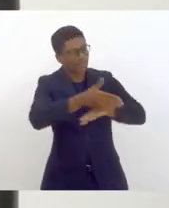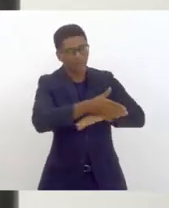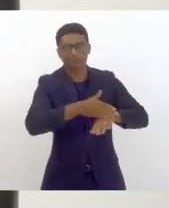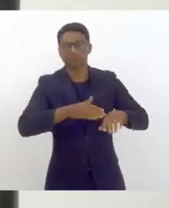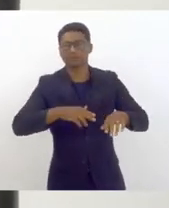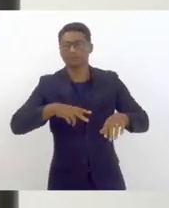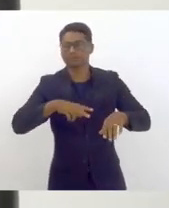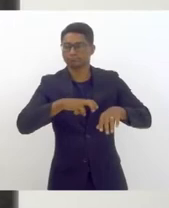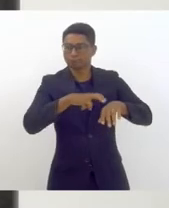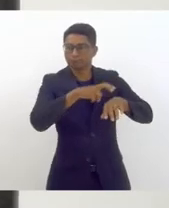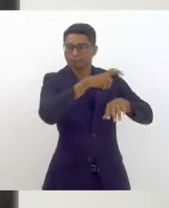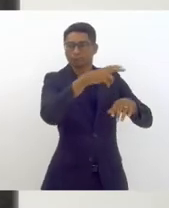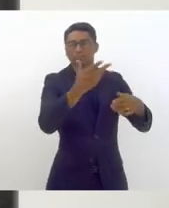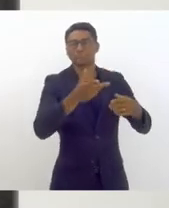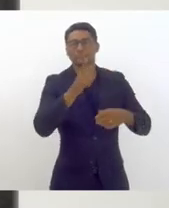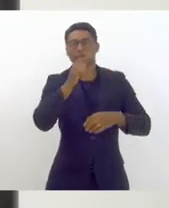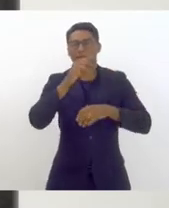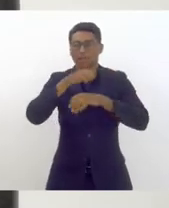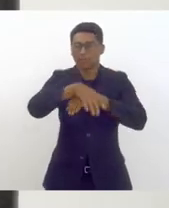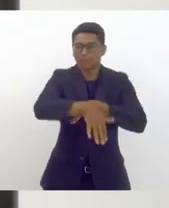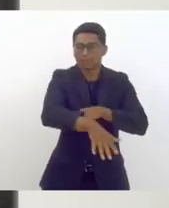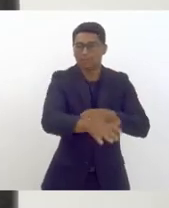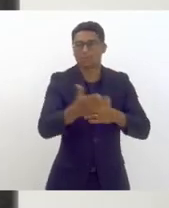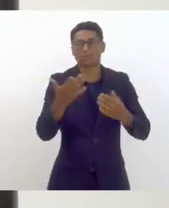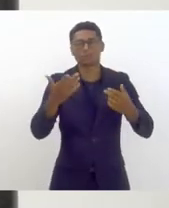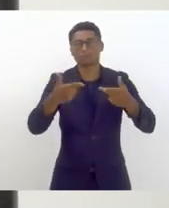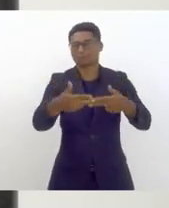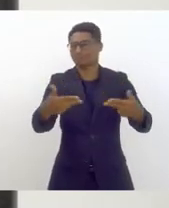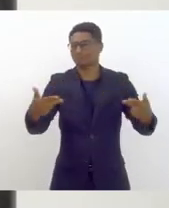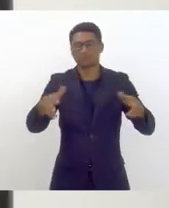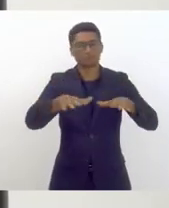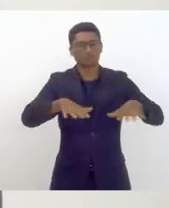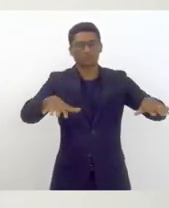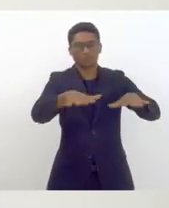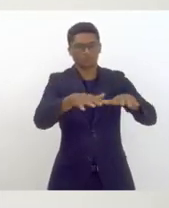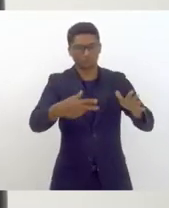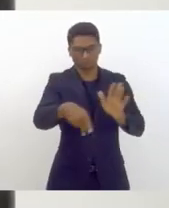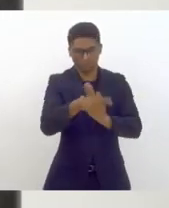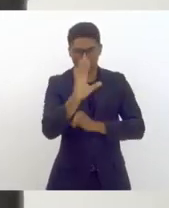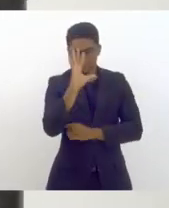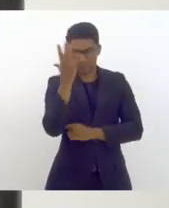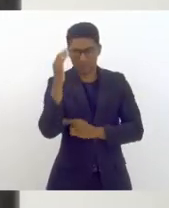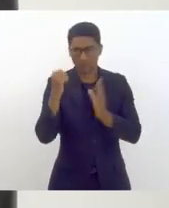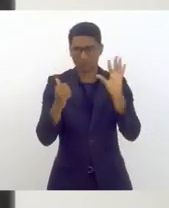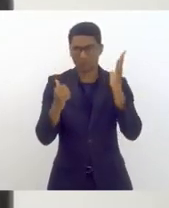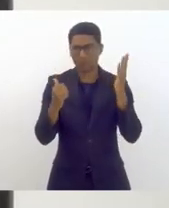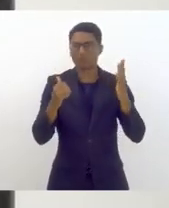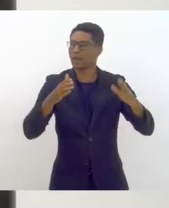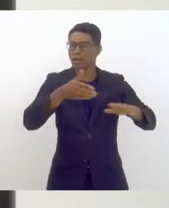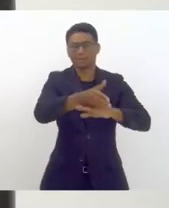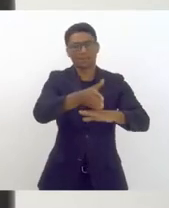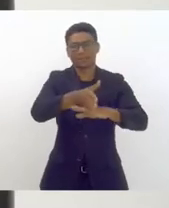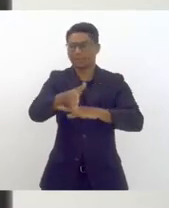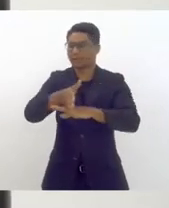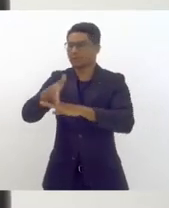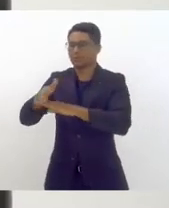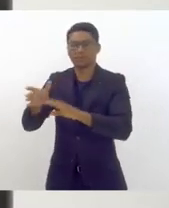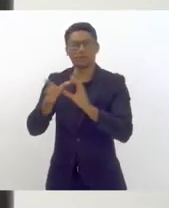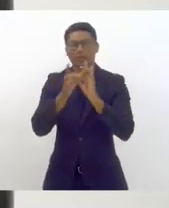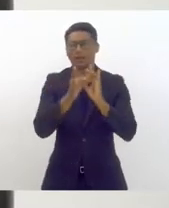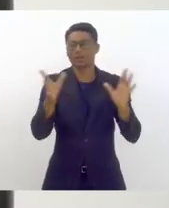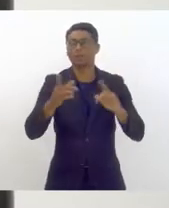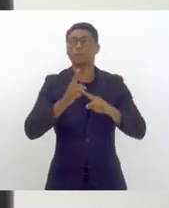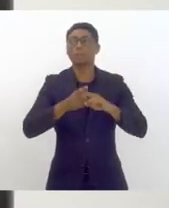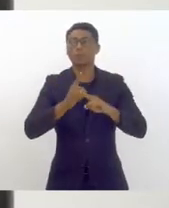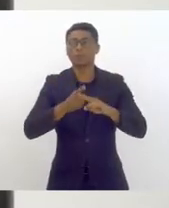rios, cachoeiras, cavernas e outros sítios naturais públicos, né? Por que isso? Porque com a expansão imobiliária,